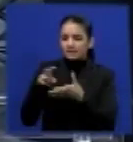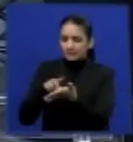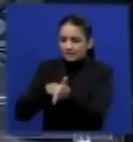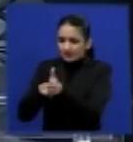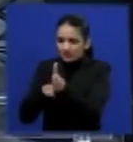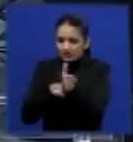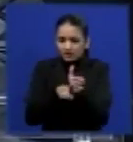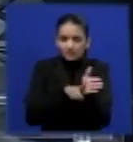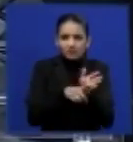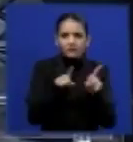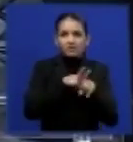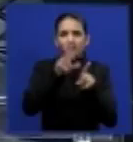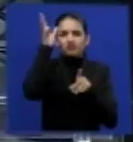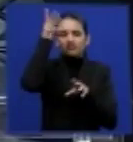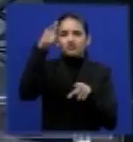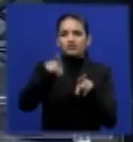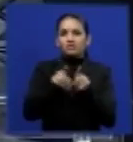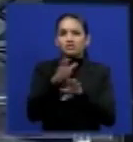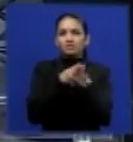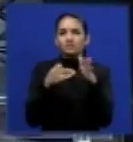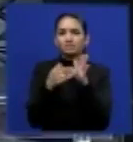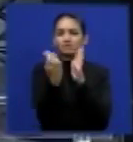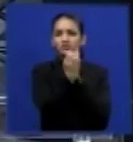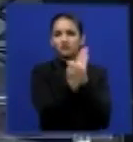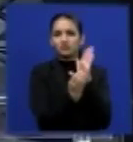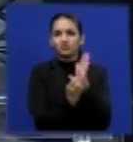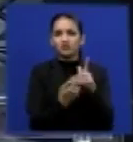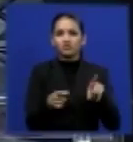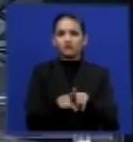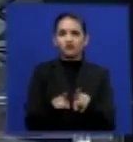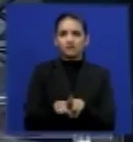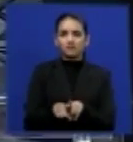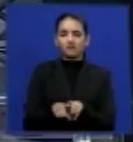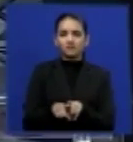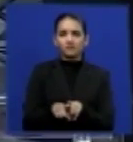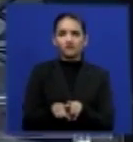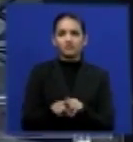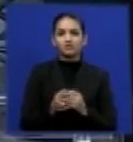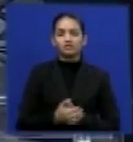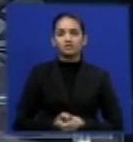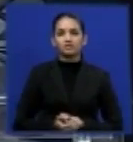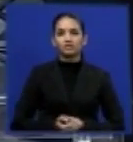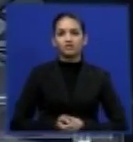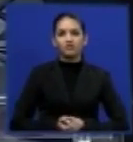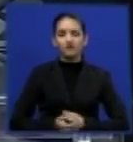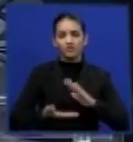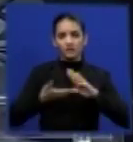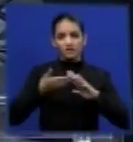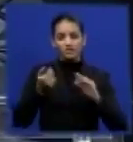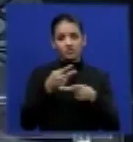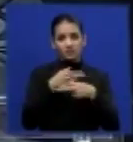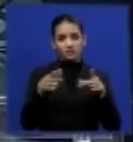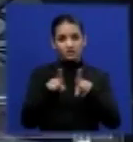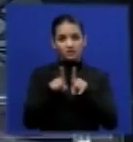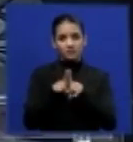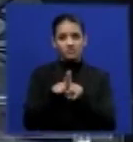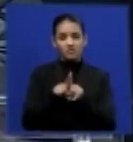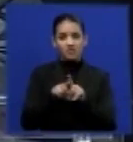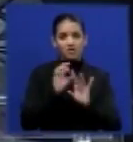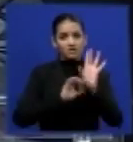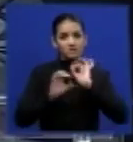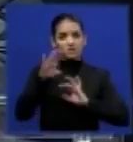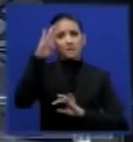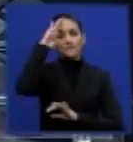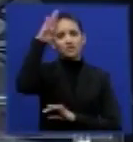objeto do recurso exceto no que se referiu à aplicação da medida em especial